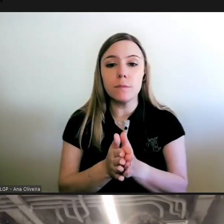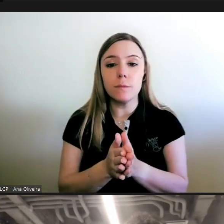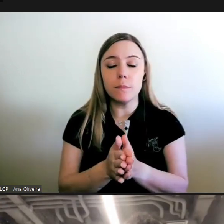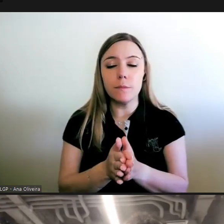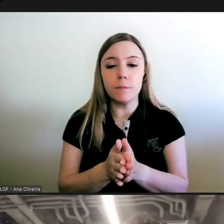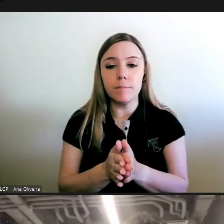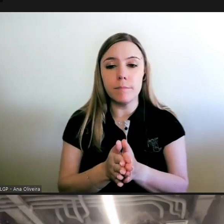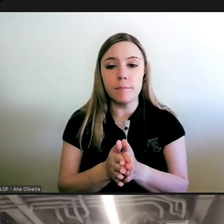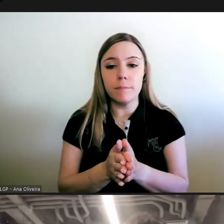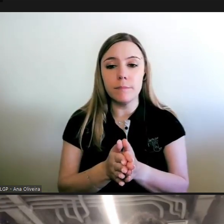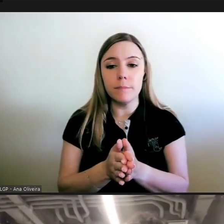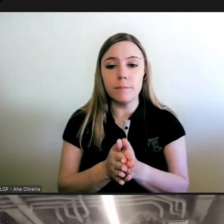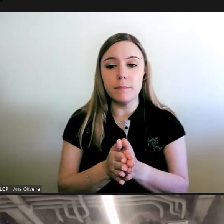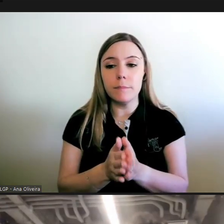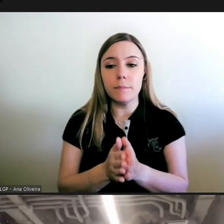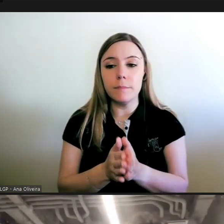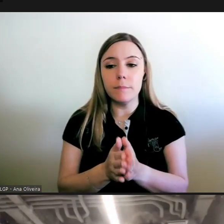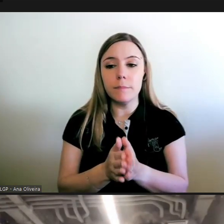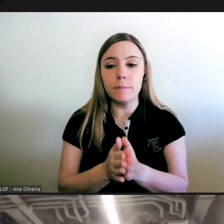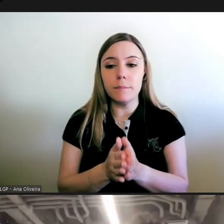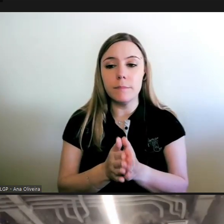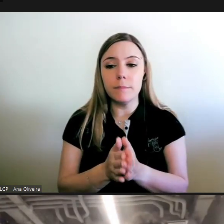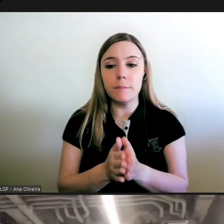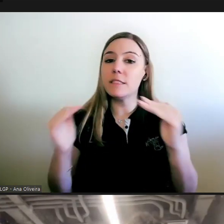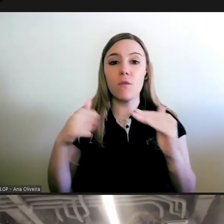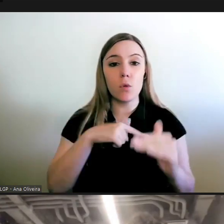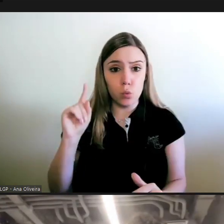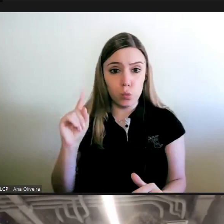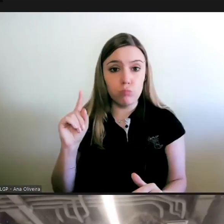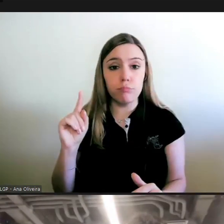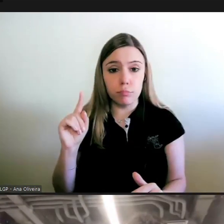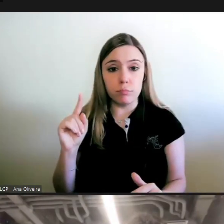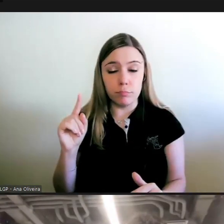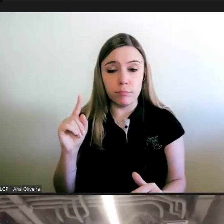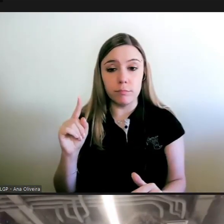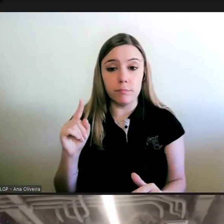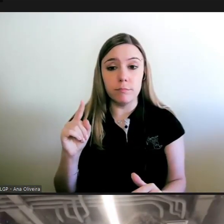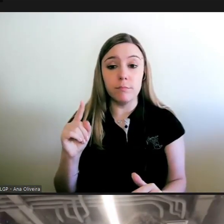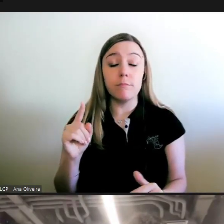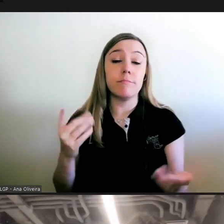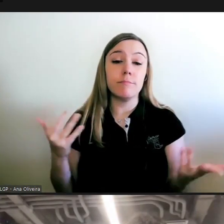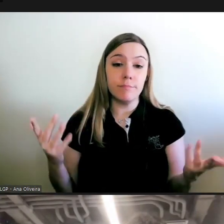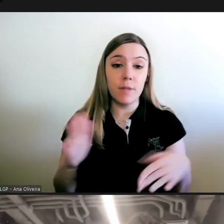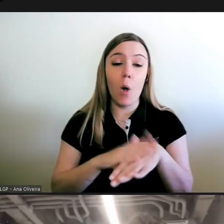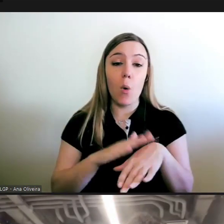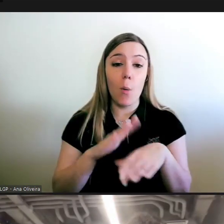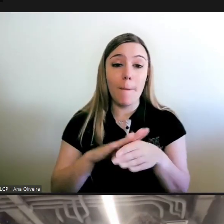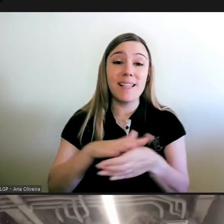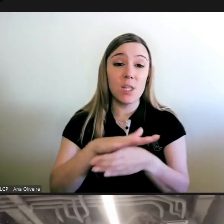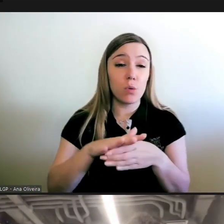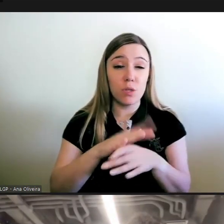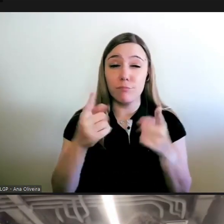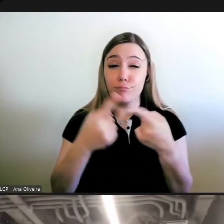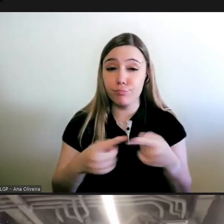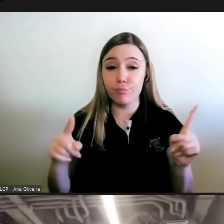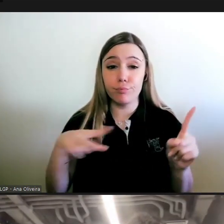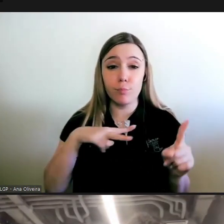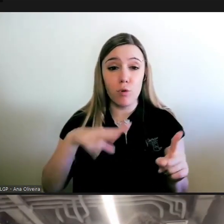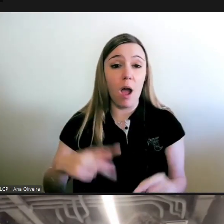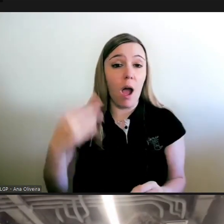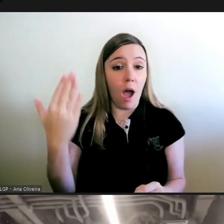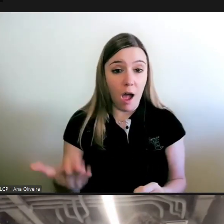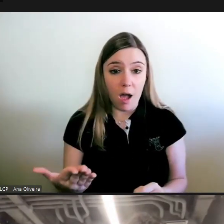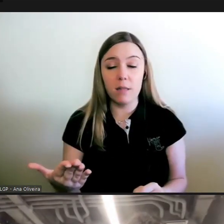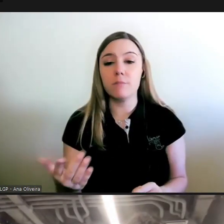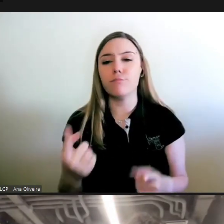estão ao nível que nós gostaríamos que estivessem. E com as diferentes diásporas que nós temos em Portugal e que Portugal tem,